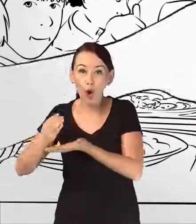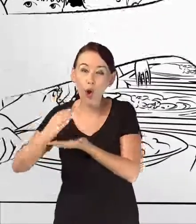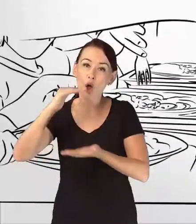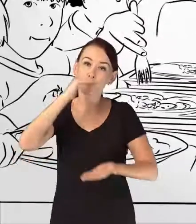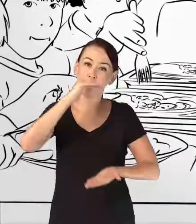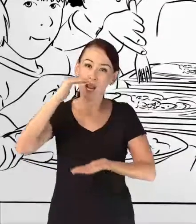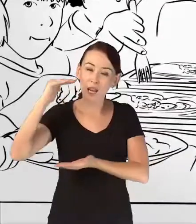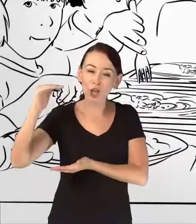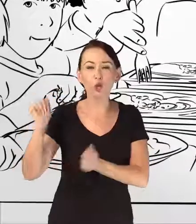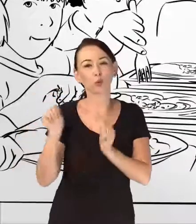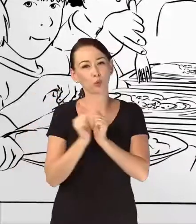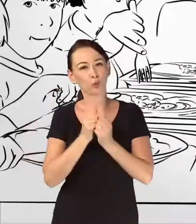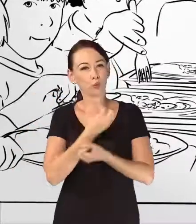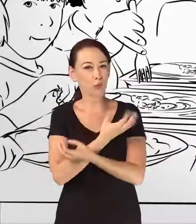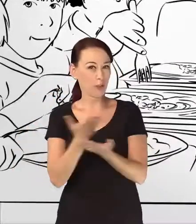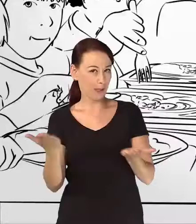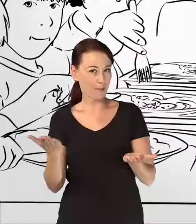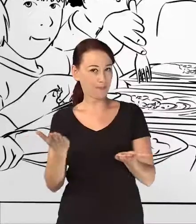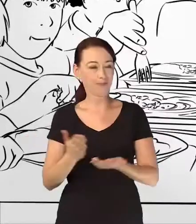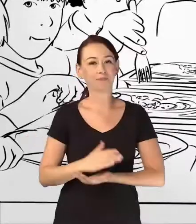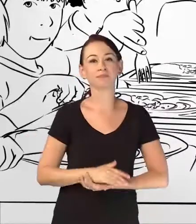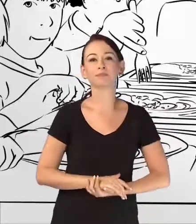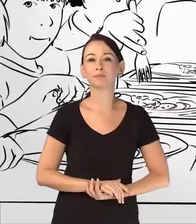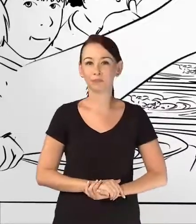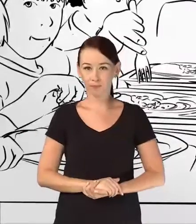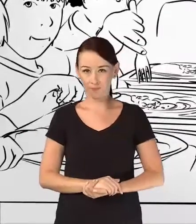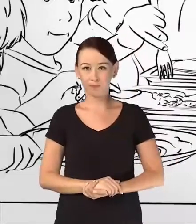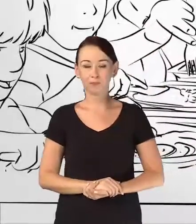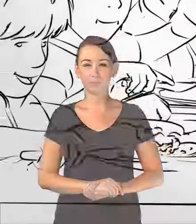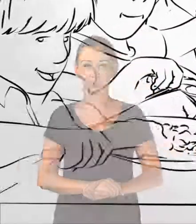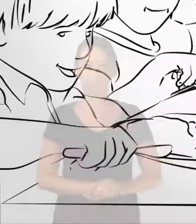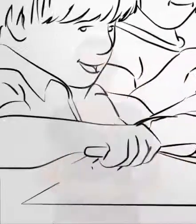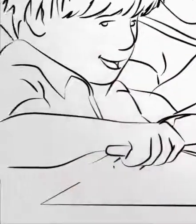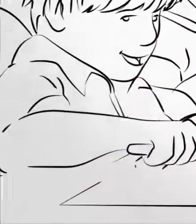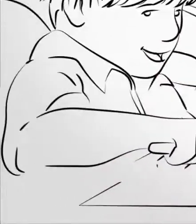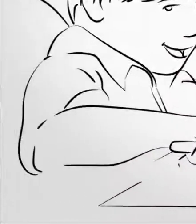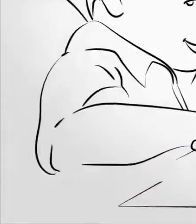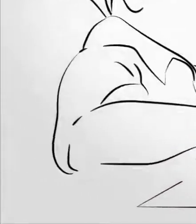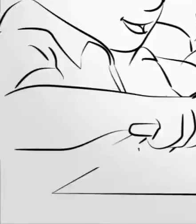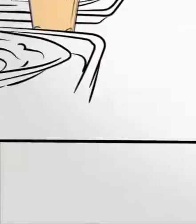refresqueiras ou embalagens litro e copos duráveis.